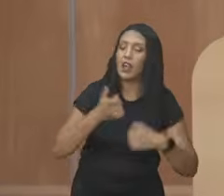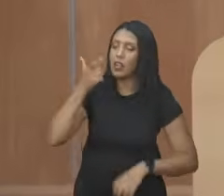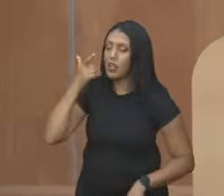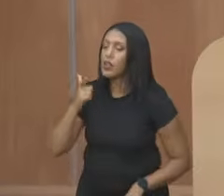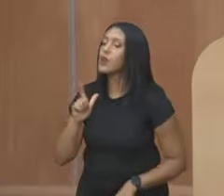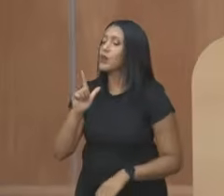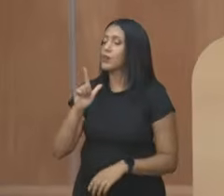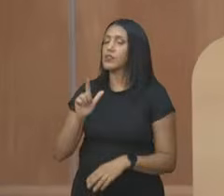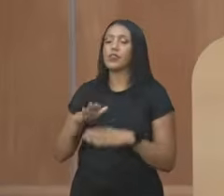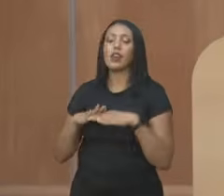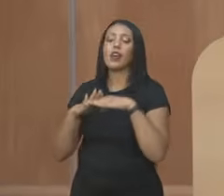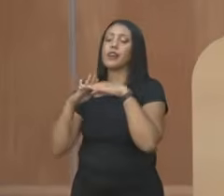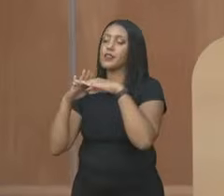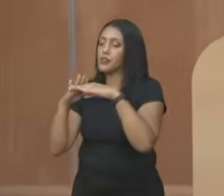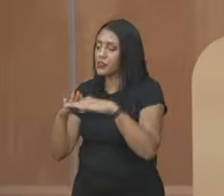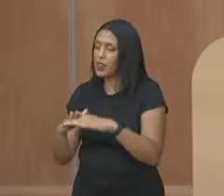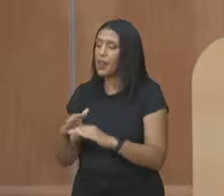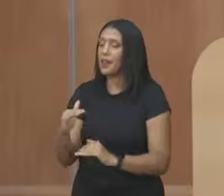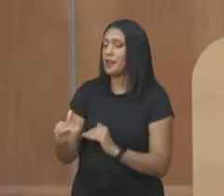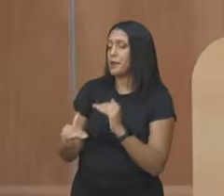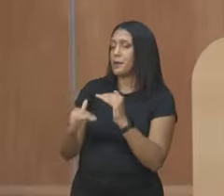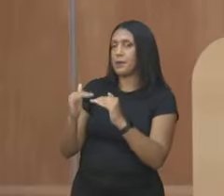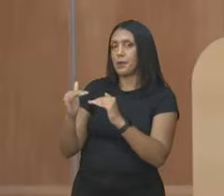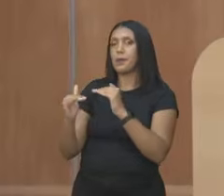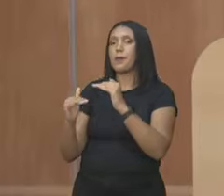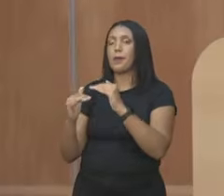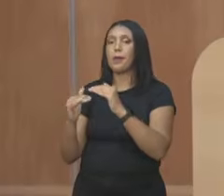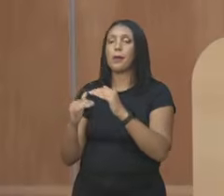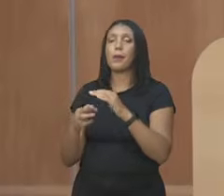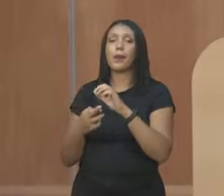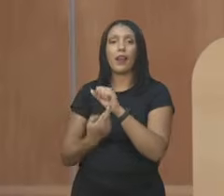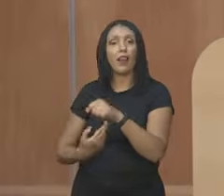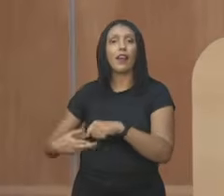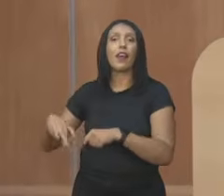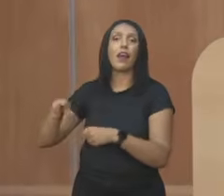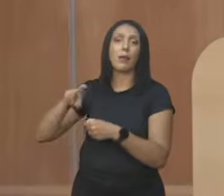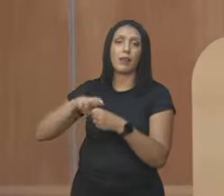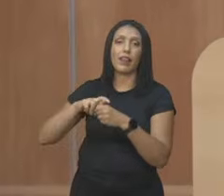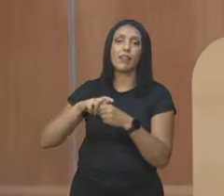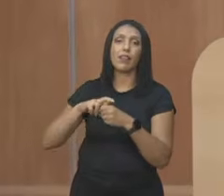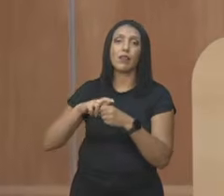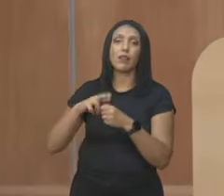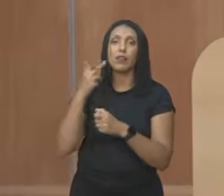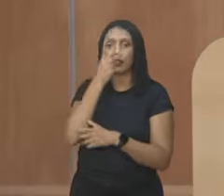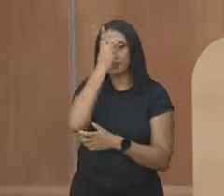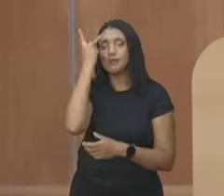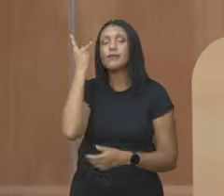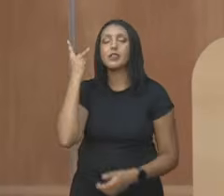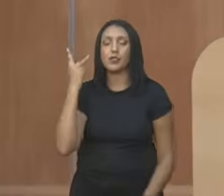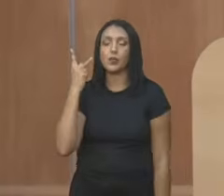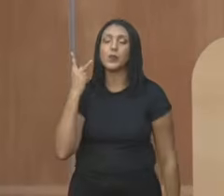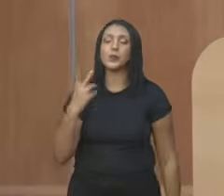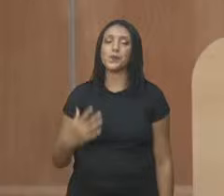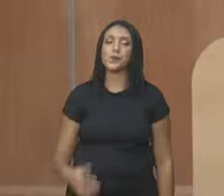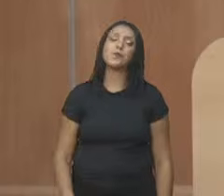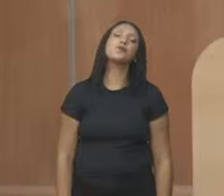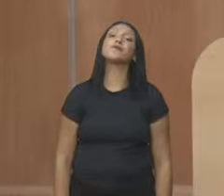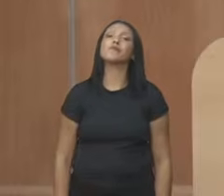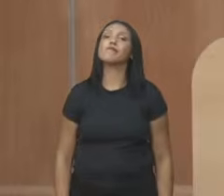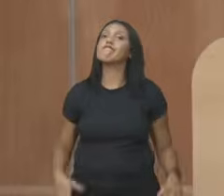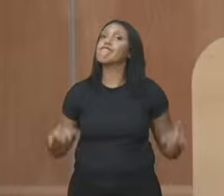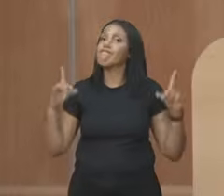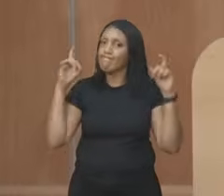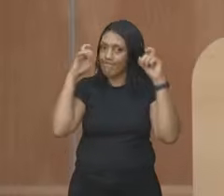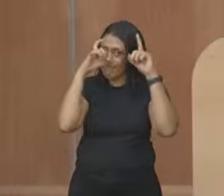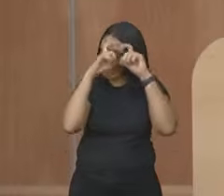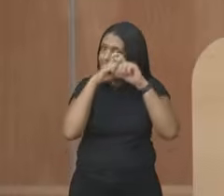mas que fazer esse resgate, tentar tirar essa pessoa, que é muito difícil, porque também, depois desse processo